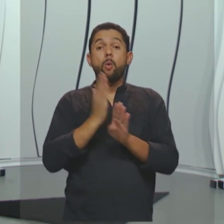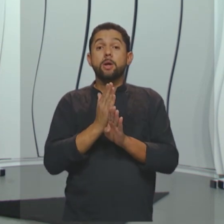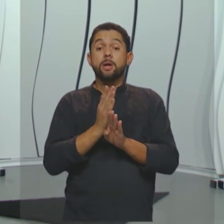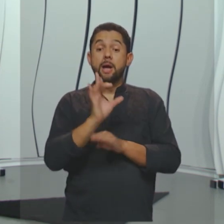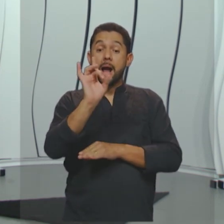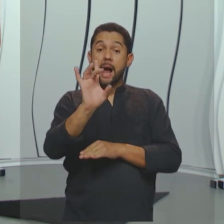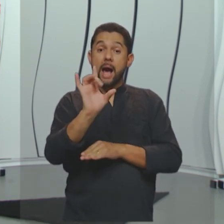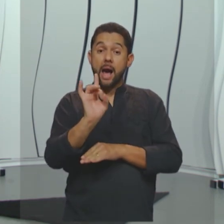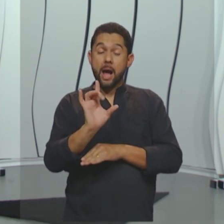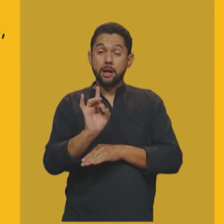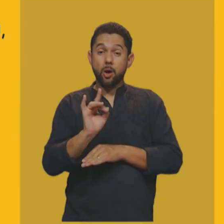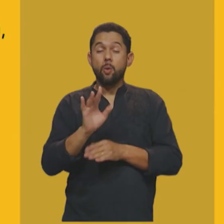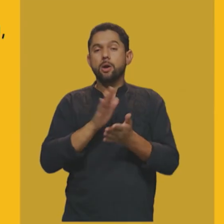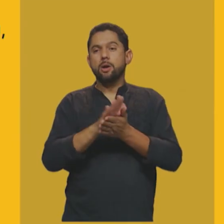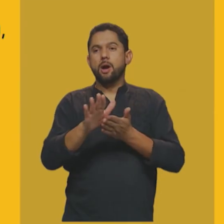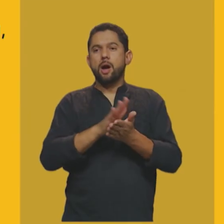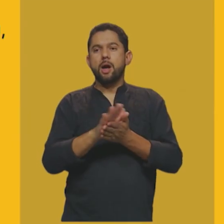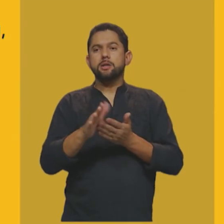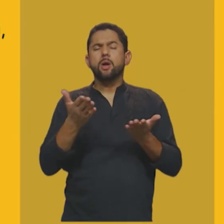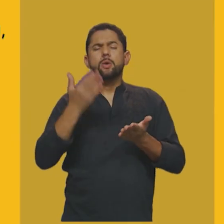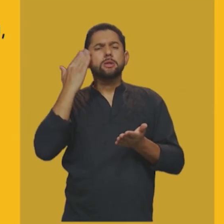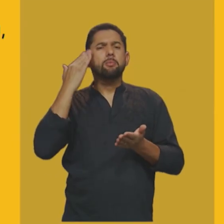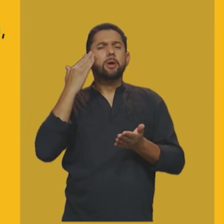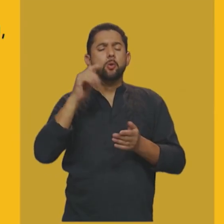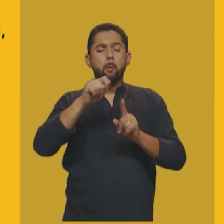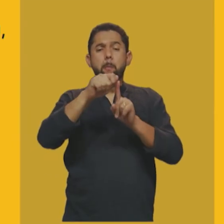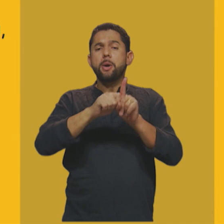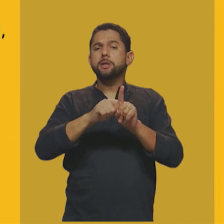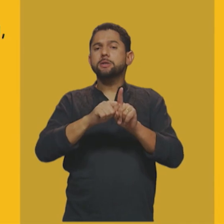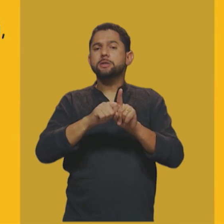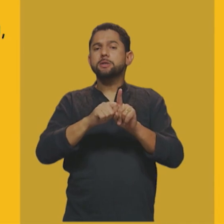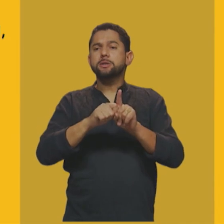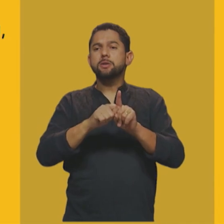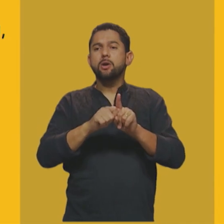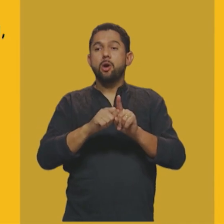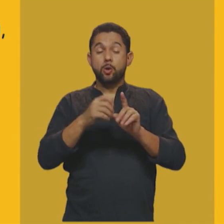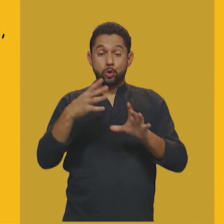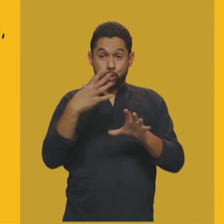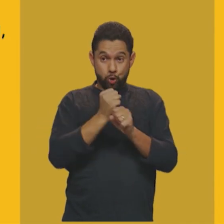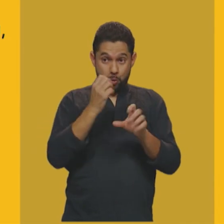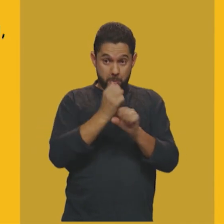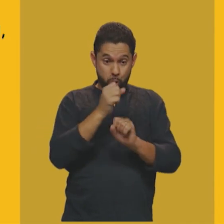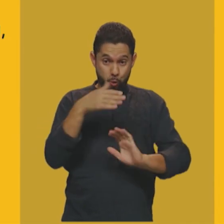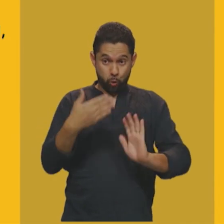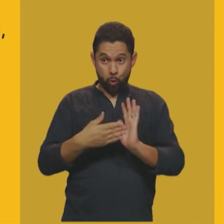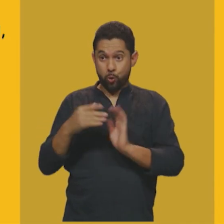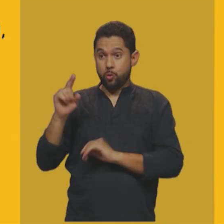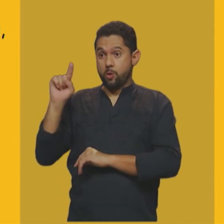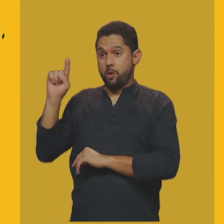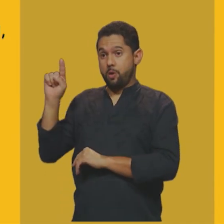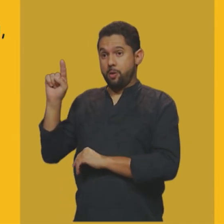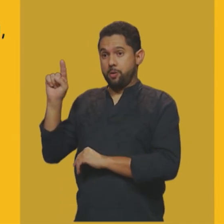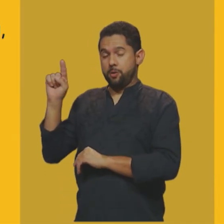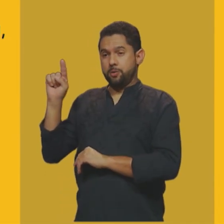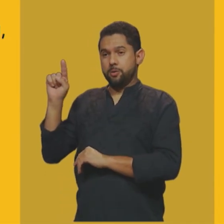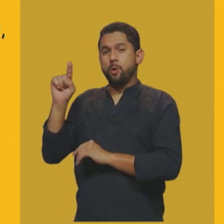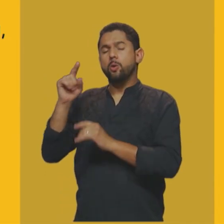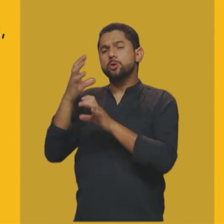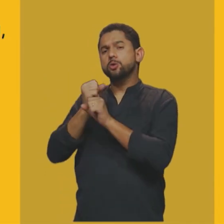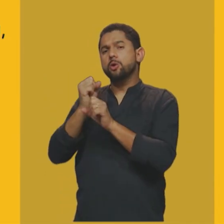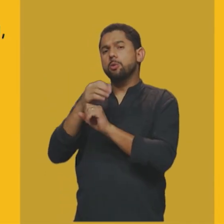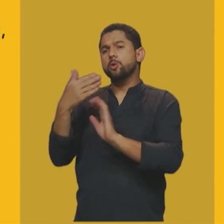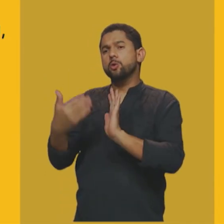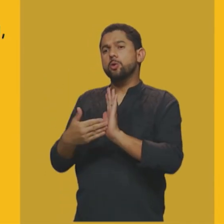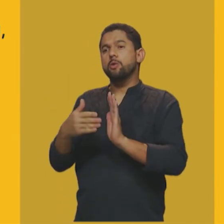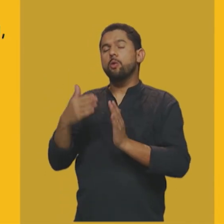cada aparelho, eu vou somar para achar a energia total. Somando esses valores, 360 mais 33, mais 60, mais 105, mais 18, vai dar um